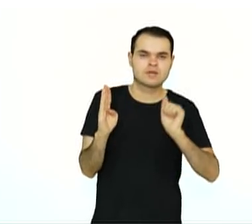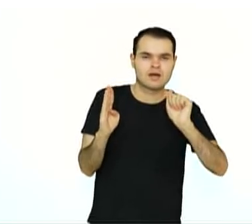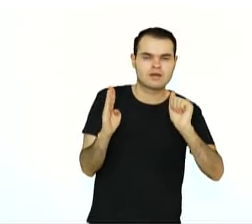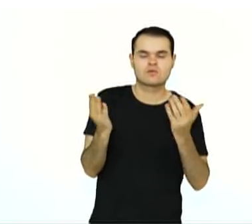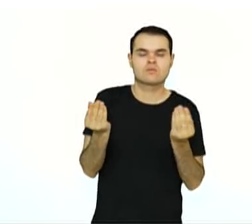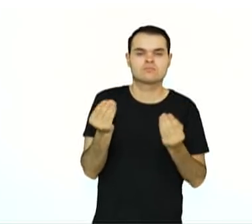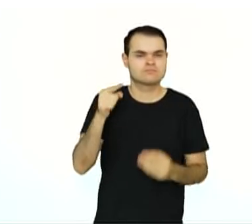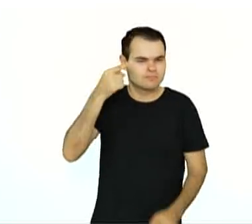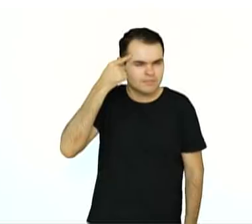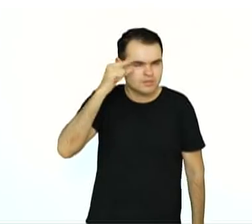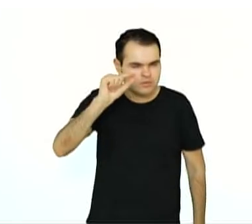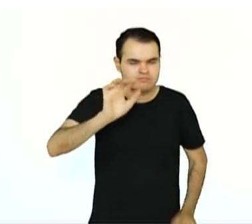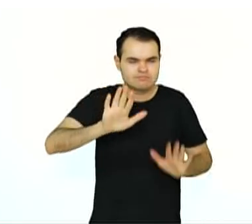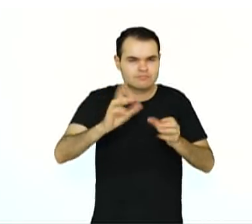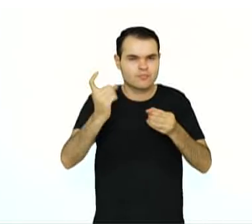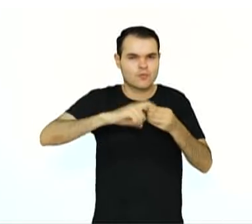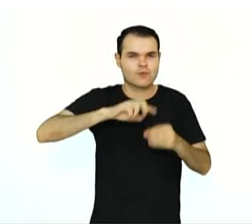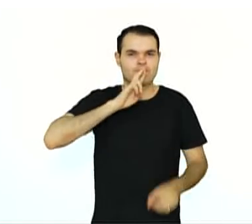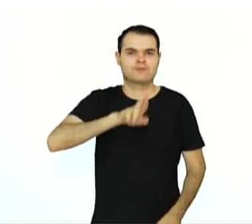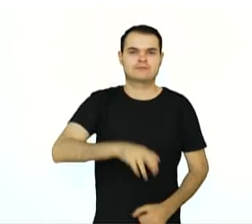Pense um pouquinho e a gente já volta com a resposta.